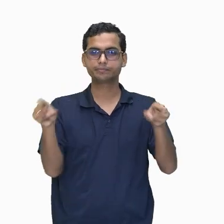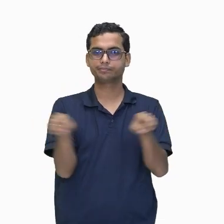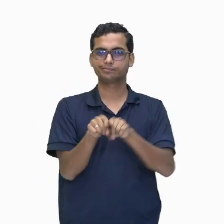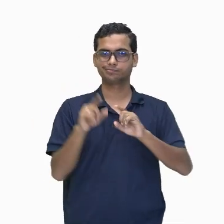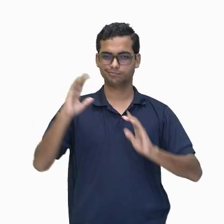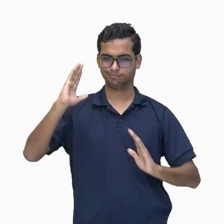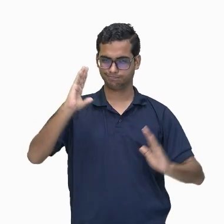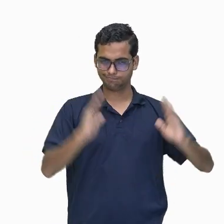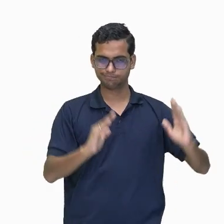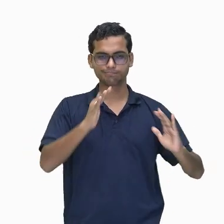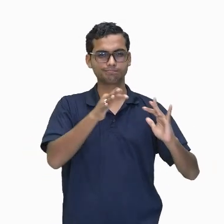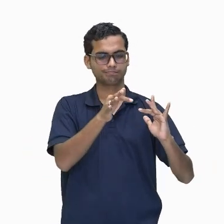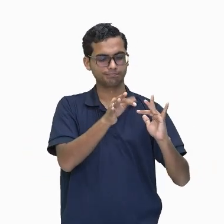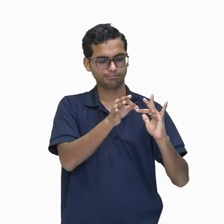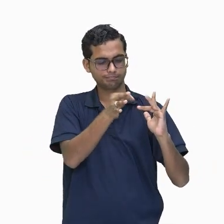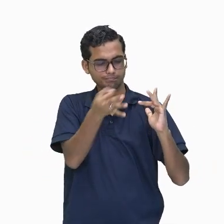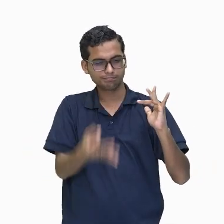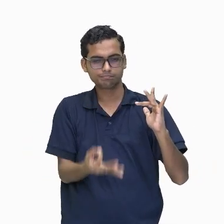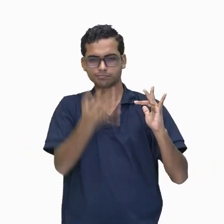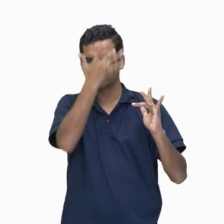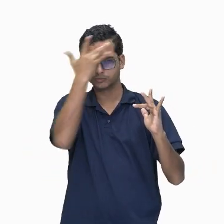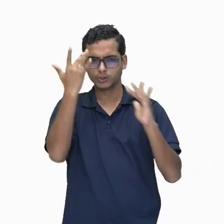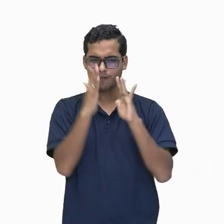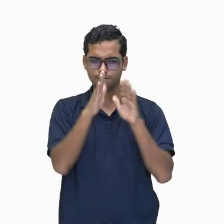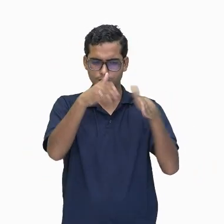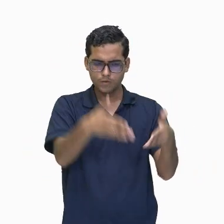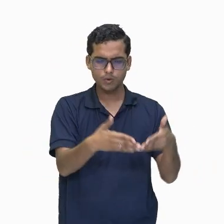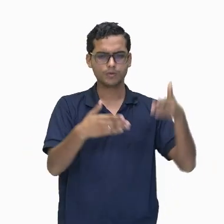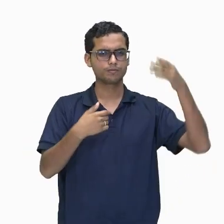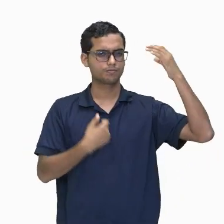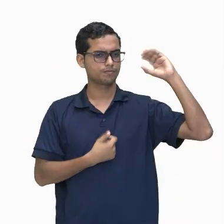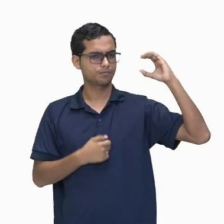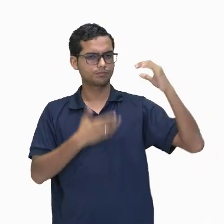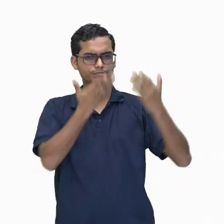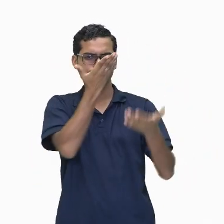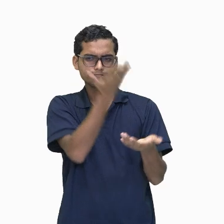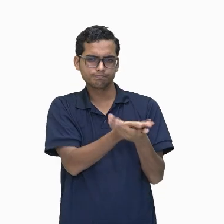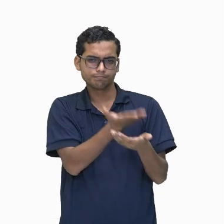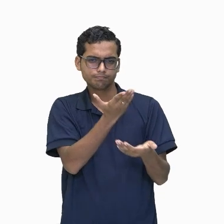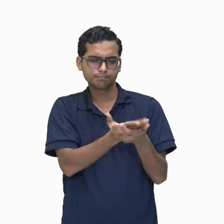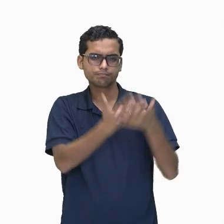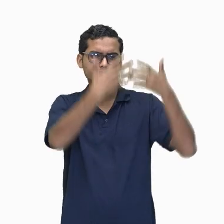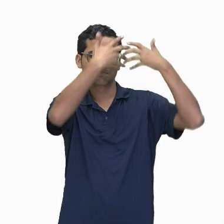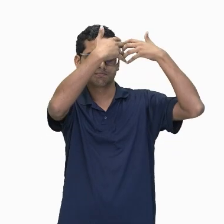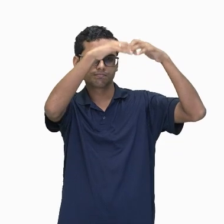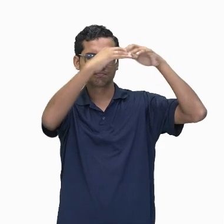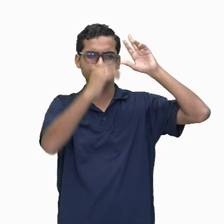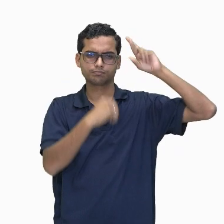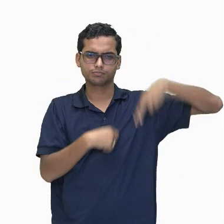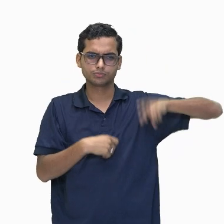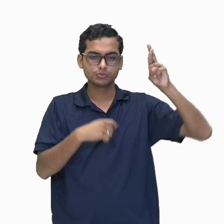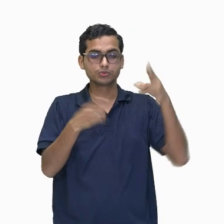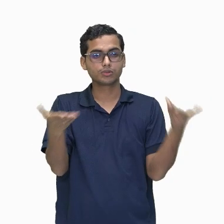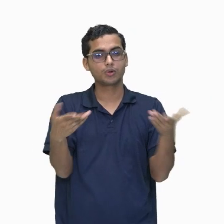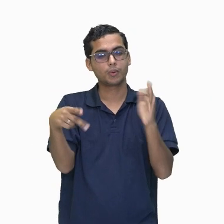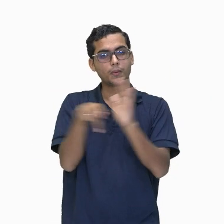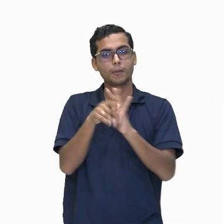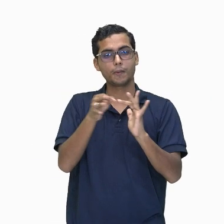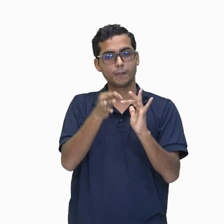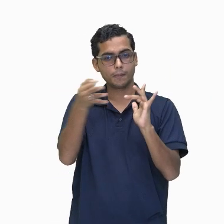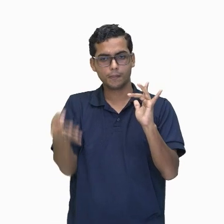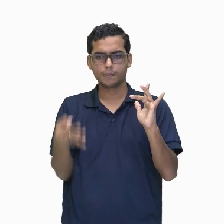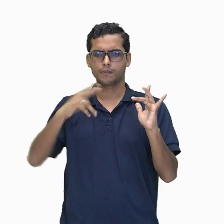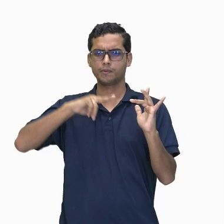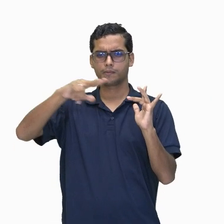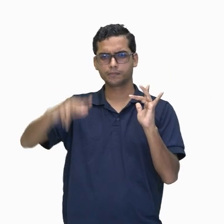mais centradas na ciência, nos estudos, na razão. O arcadismo português, movimento literário